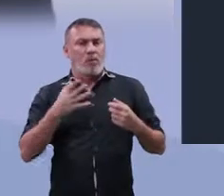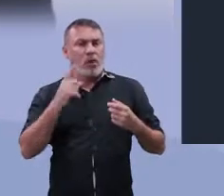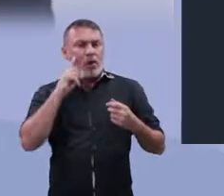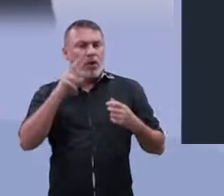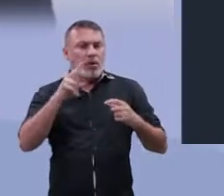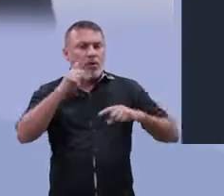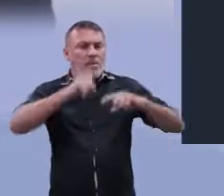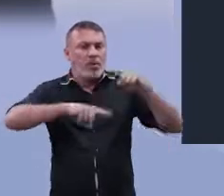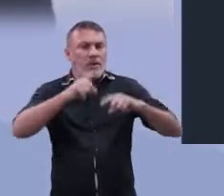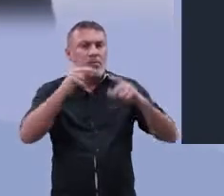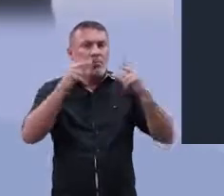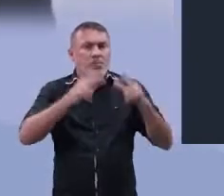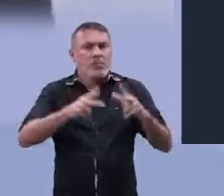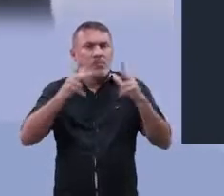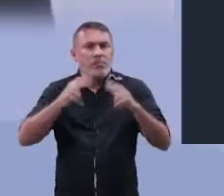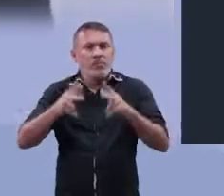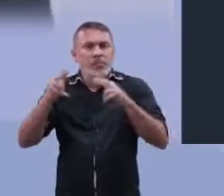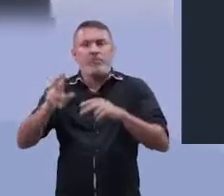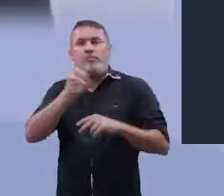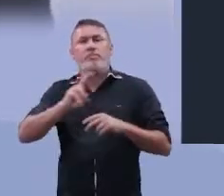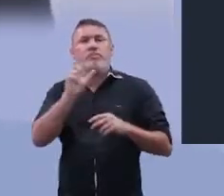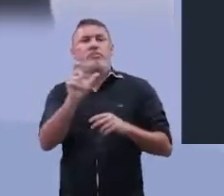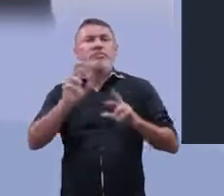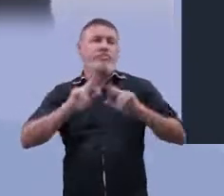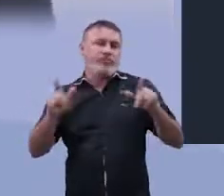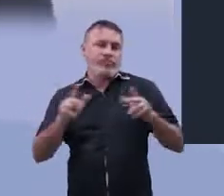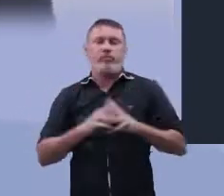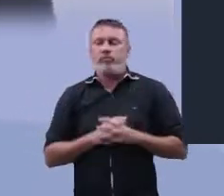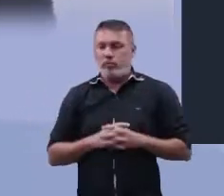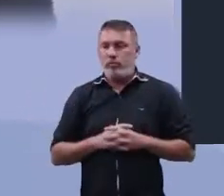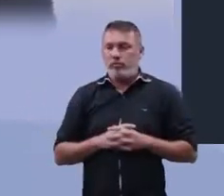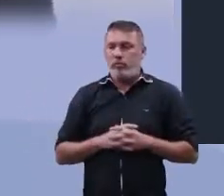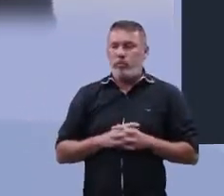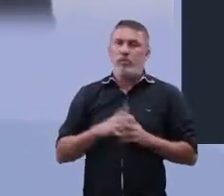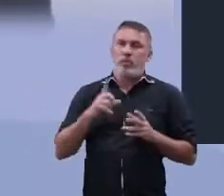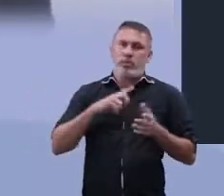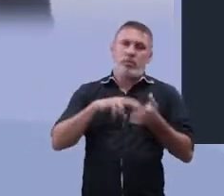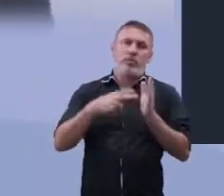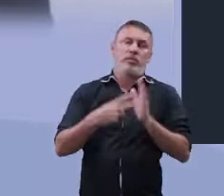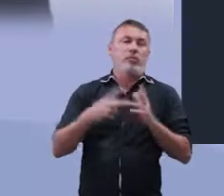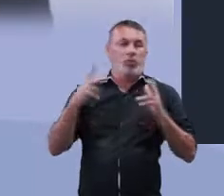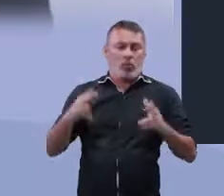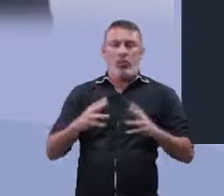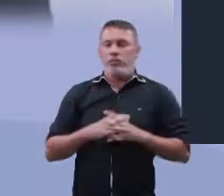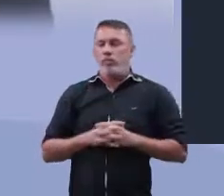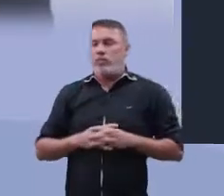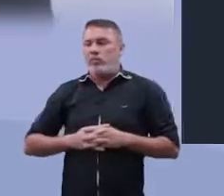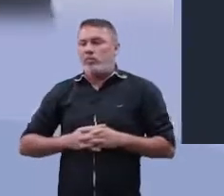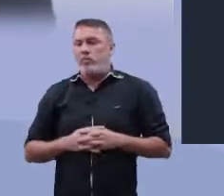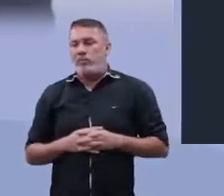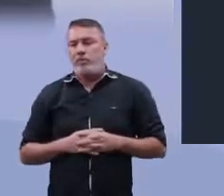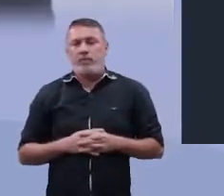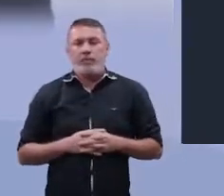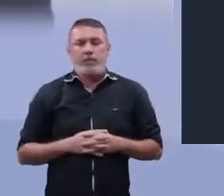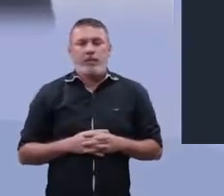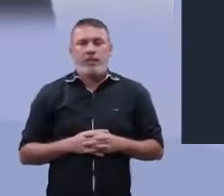mesmo objeto, para o mesmo elemento, se usam palavras diferentes, ok? Mas com a mesma